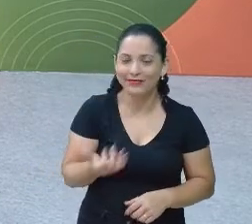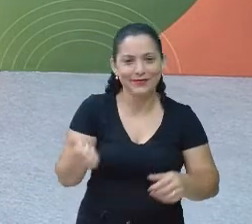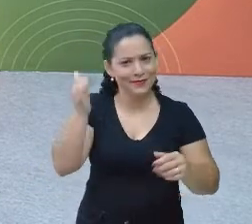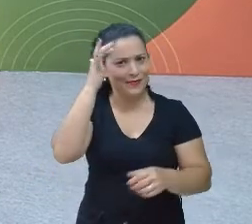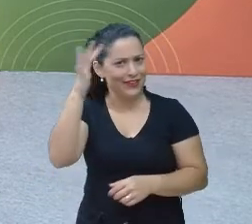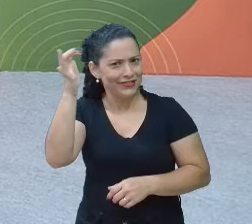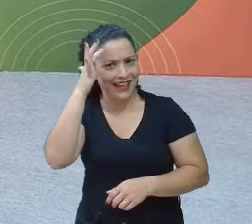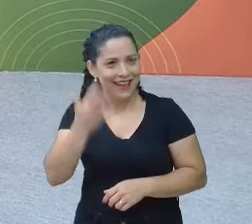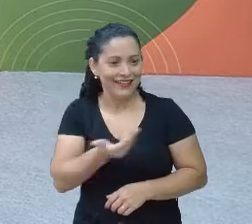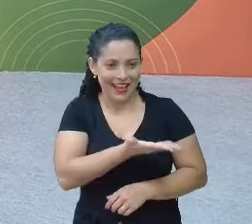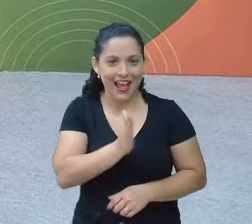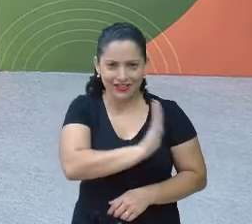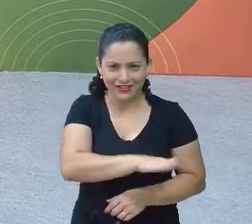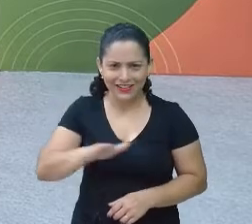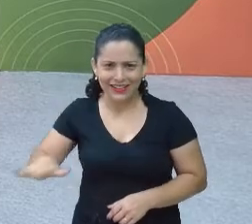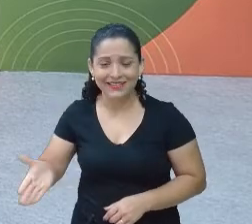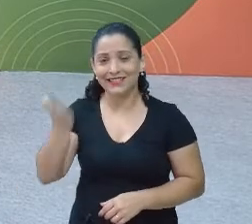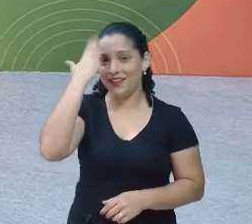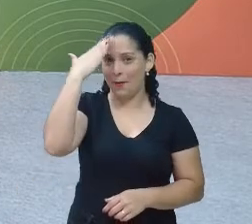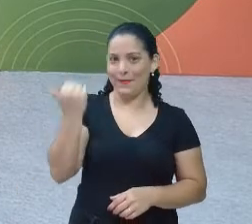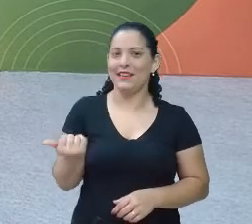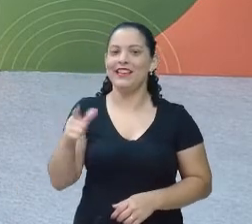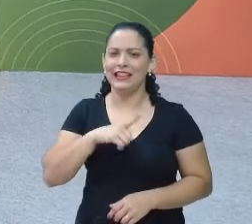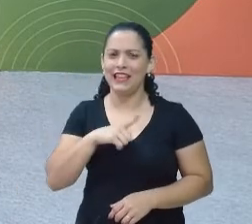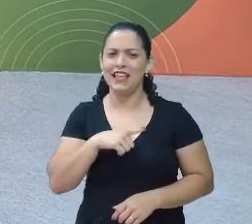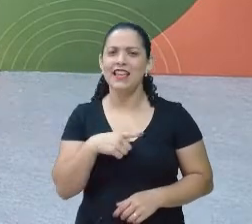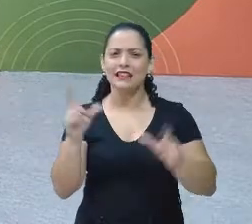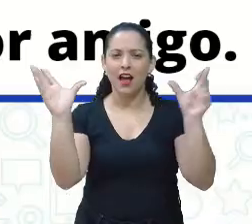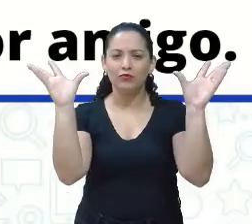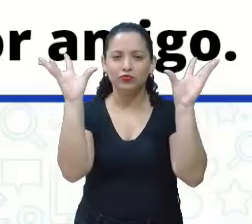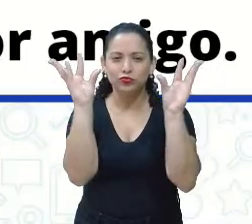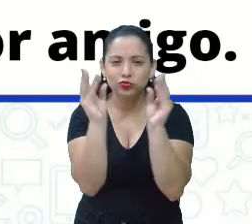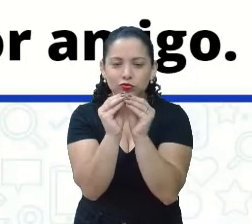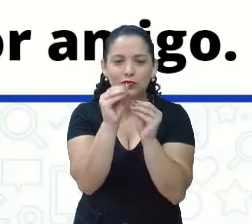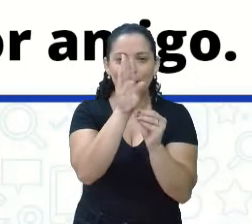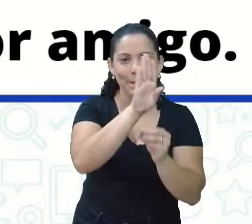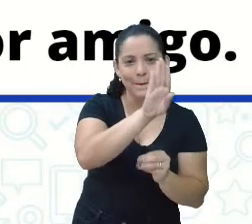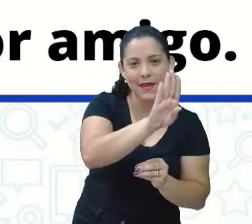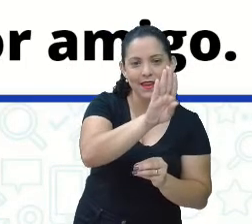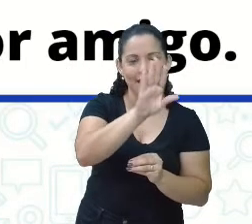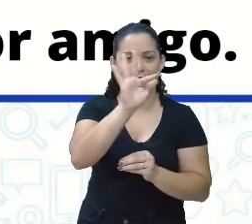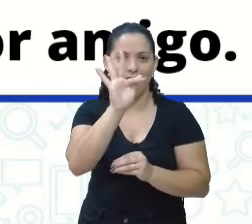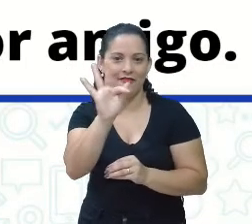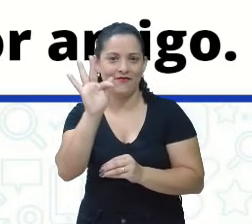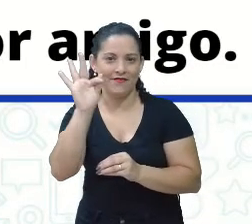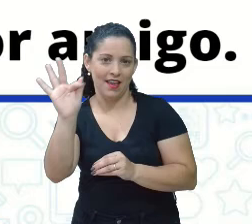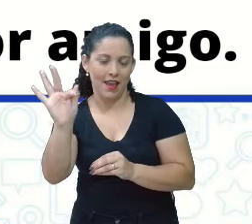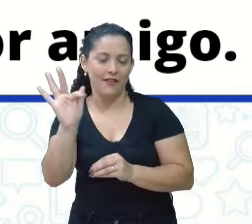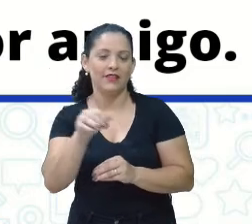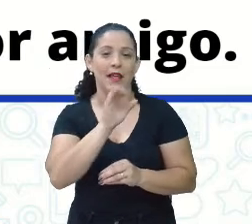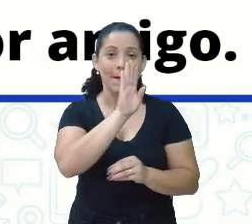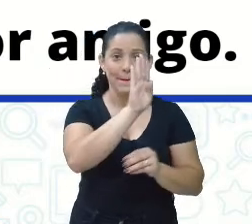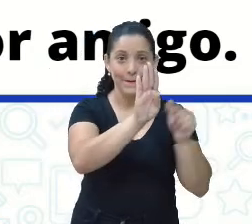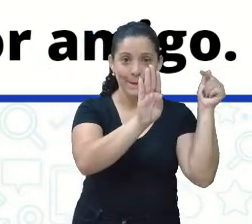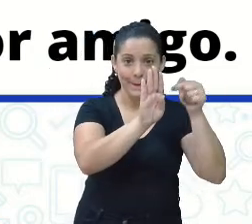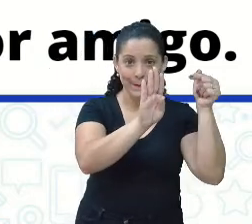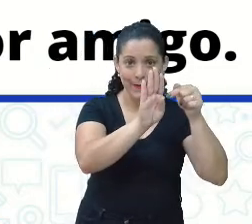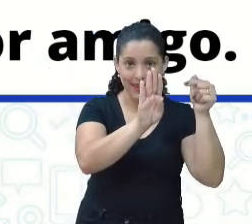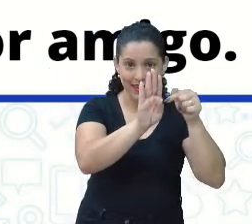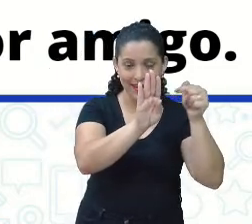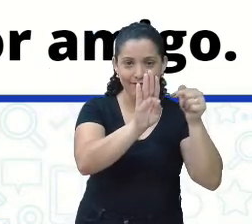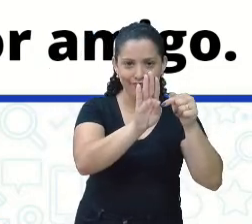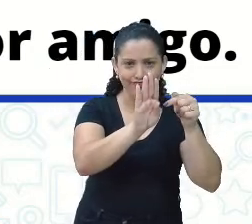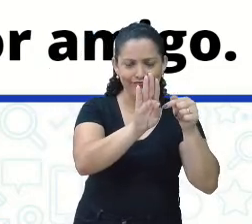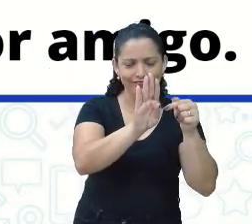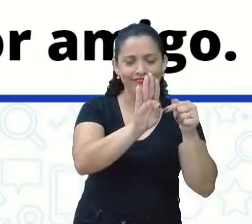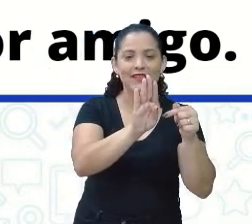que o aluno ia saber, e de fato a gente tem essa sigla mesmo, ó. B de best, F de friends e o outro